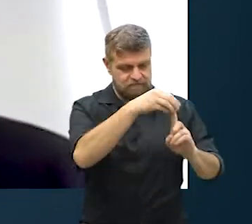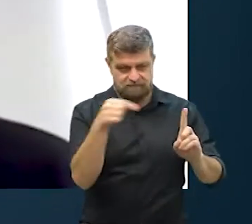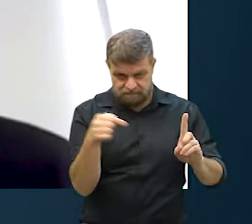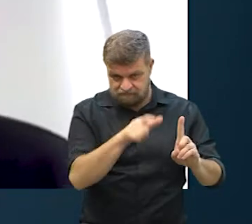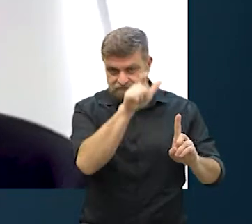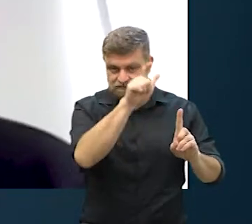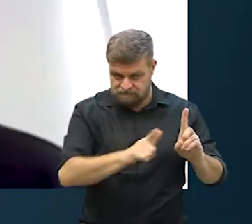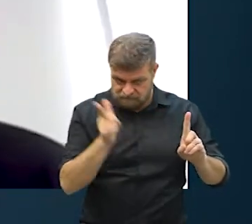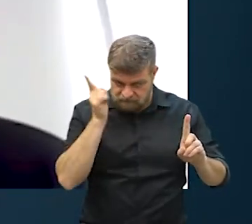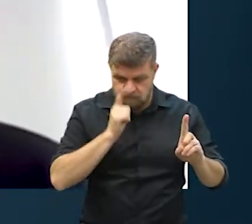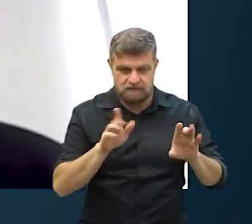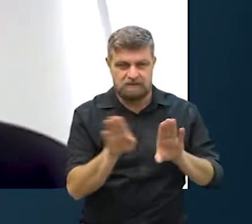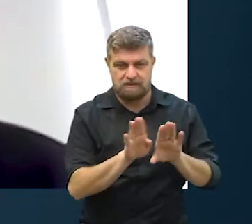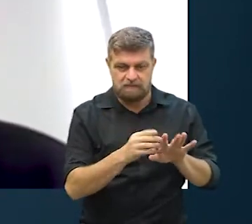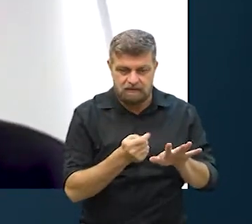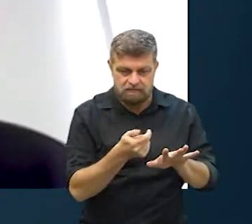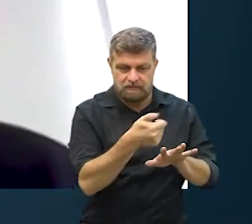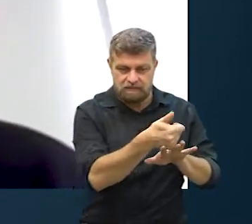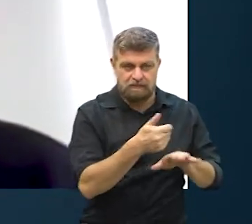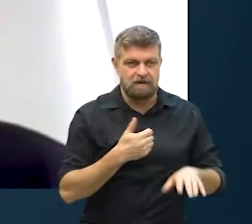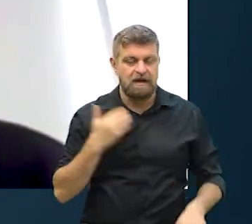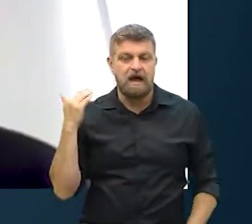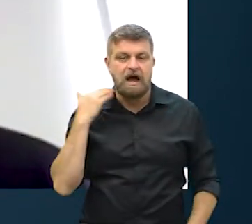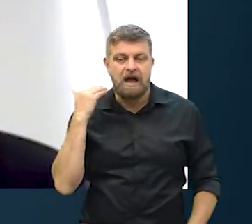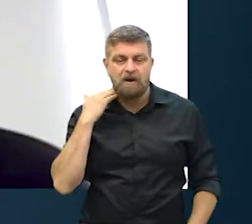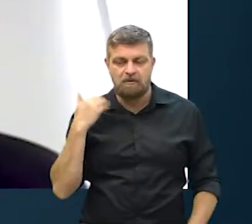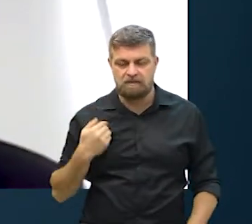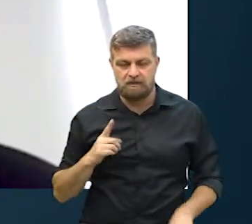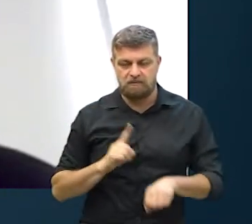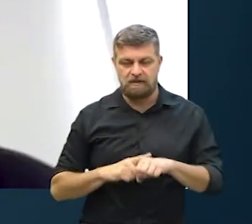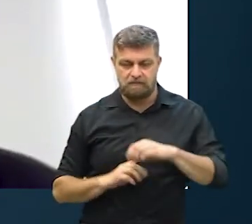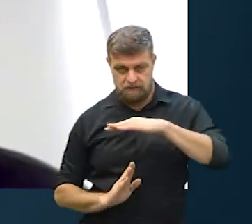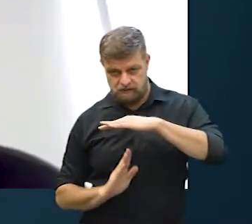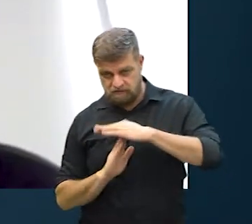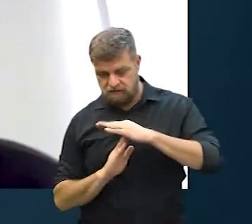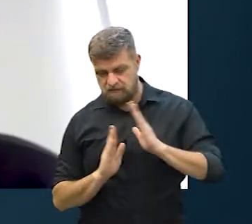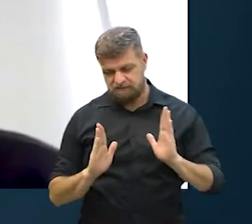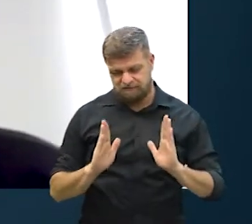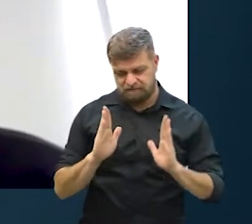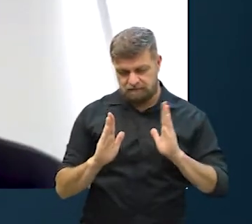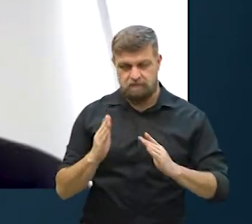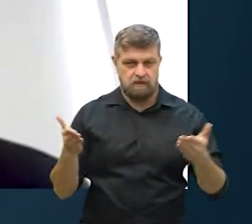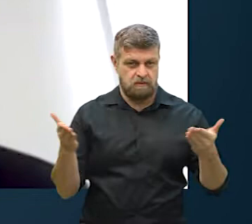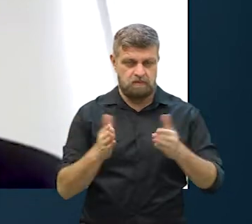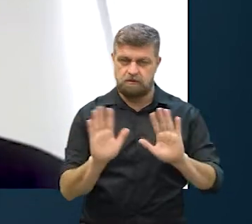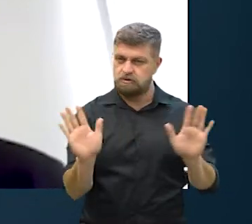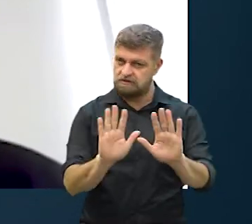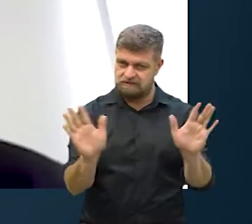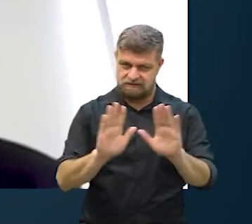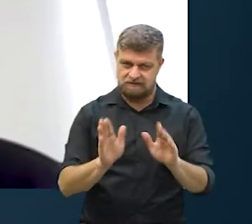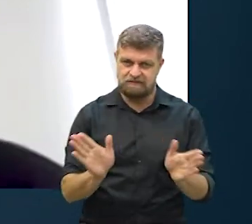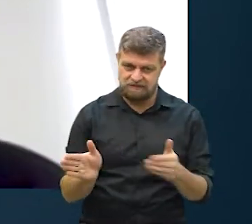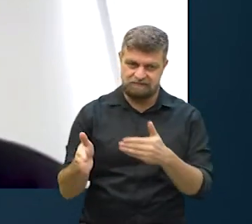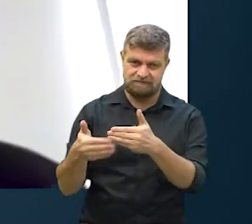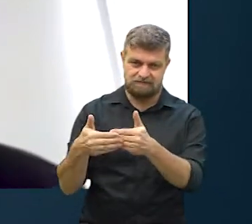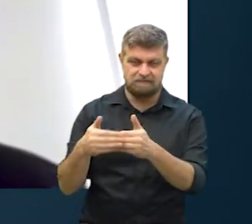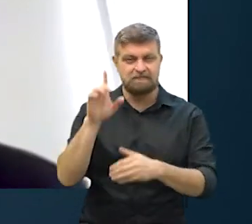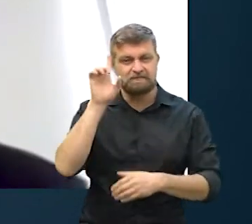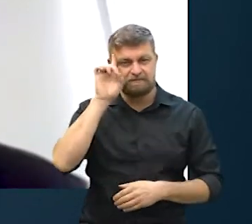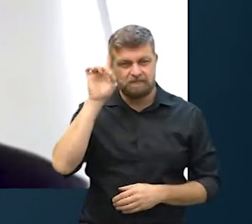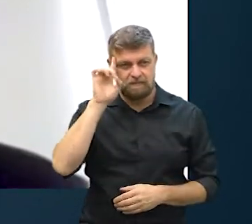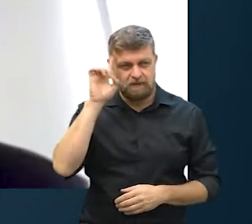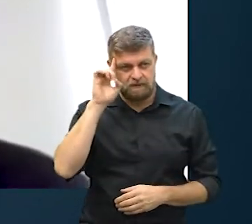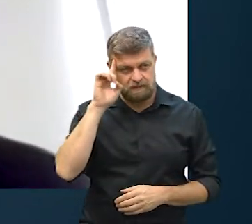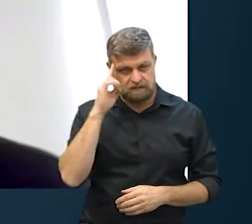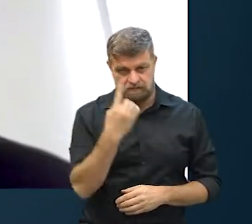indicou ganhava também, se o amigo abrisse a conta. Foi uma promoção por tempo limitado, né? Hoje ela não está mais no ar, né? Ela se encerrou